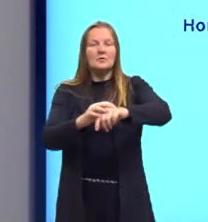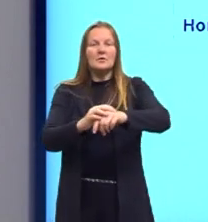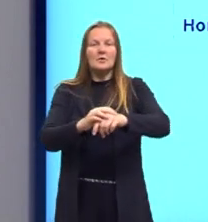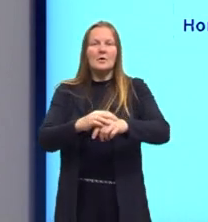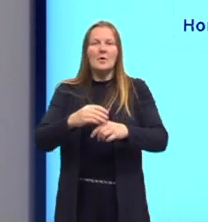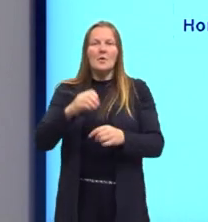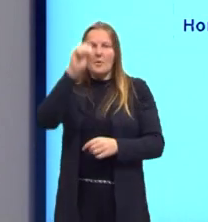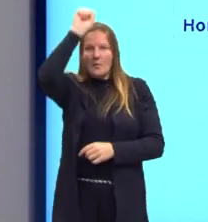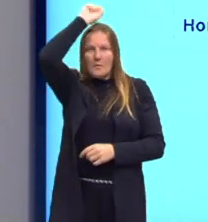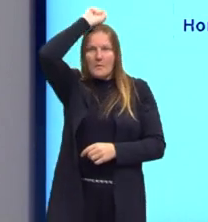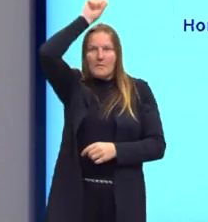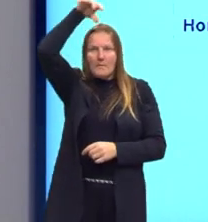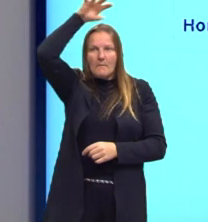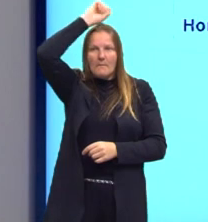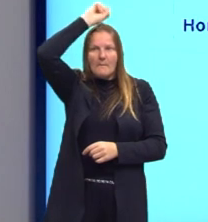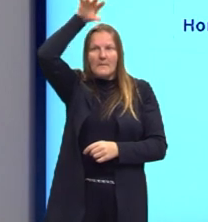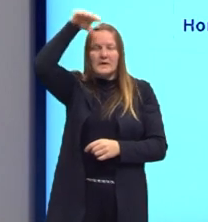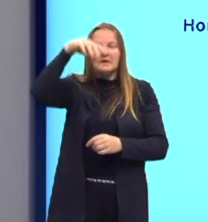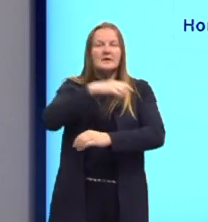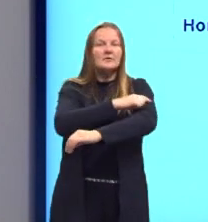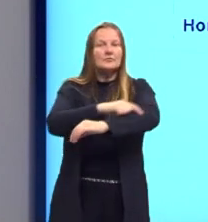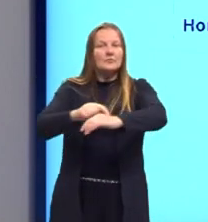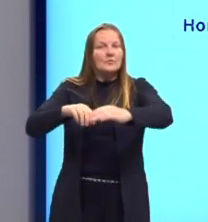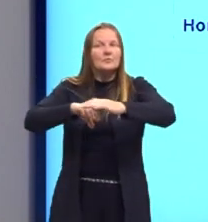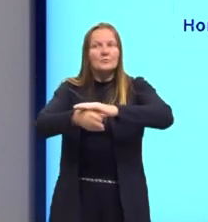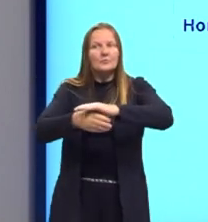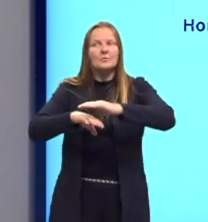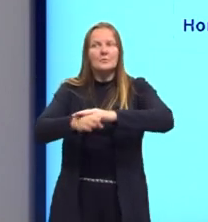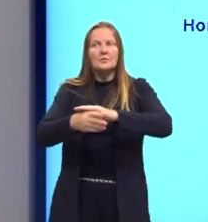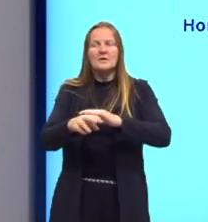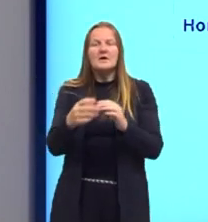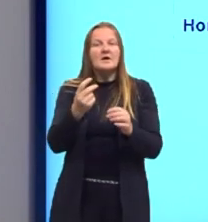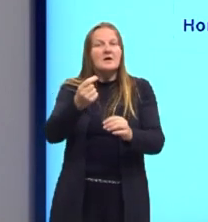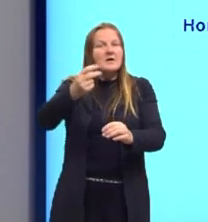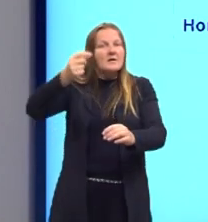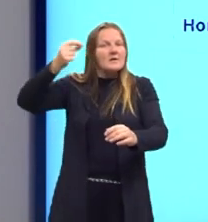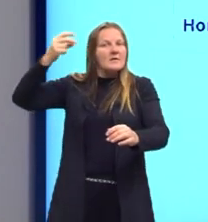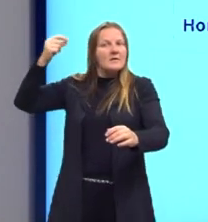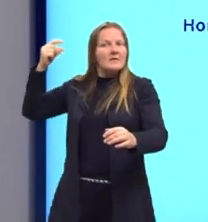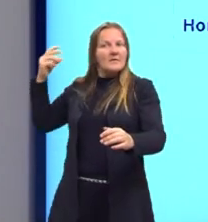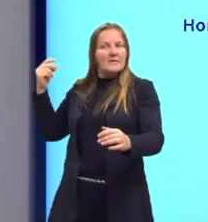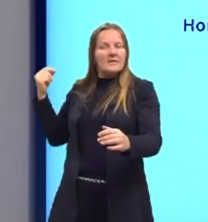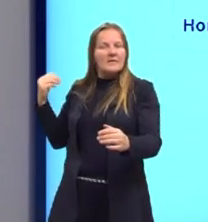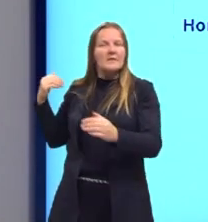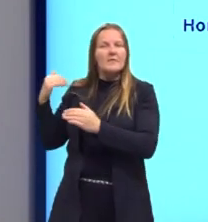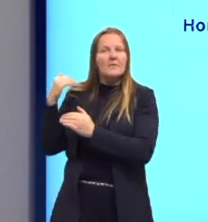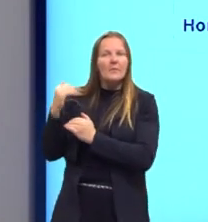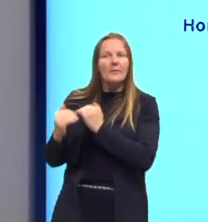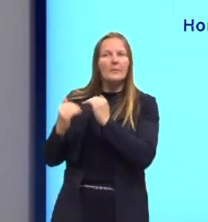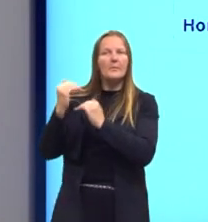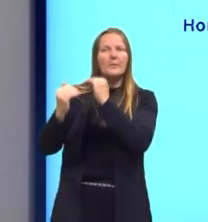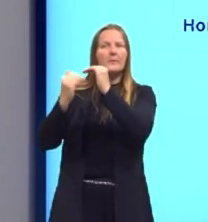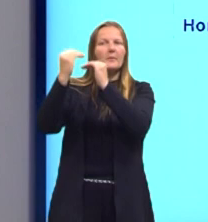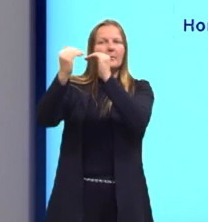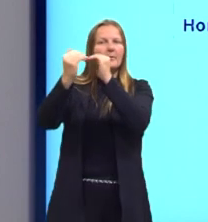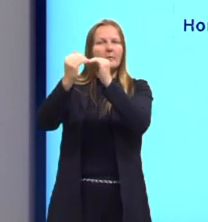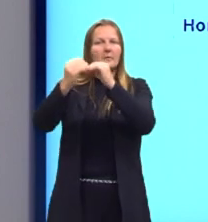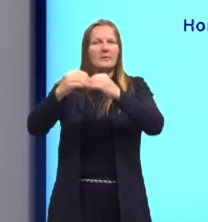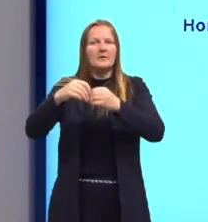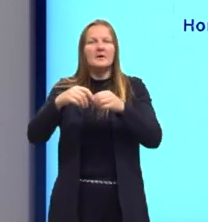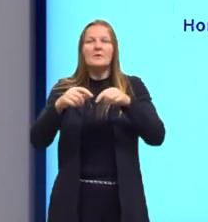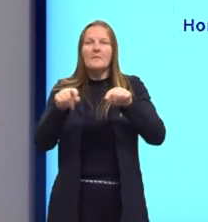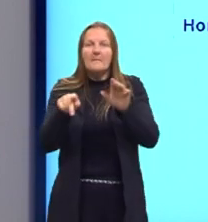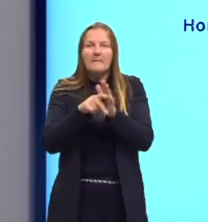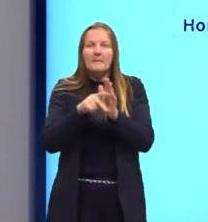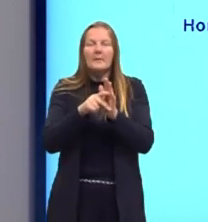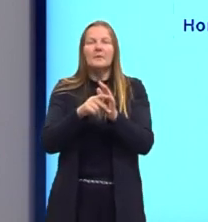modificados certo a mesma origem evolutiva então que